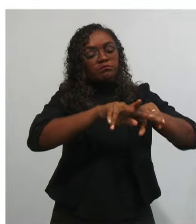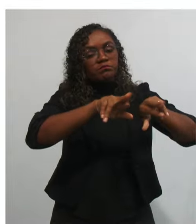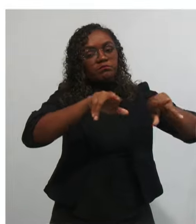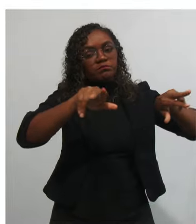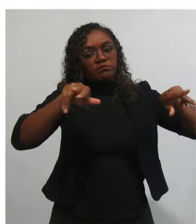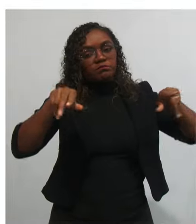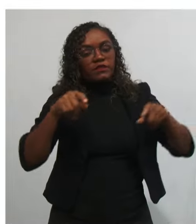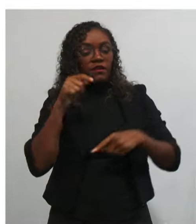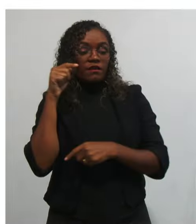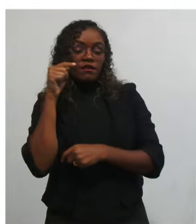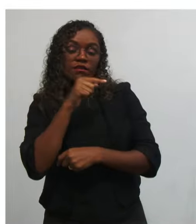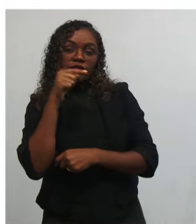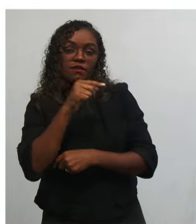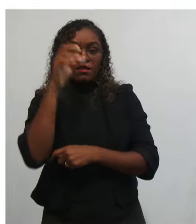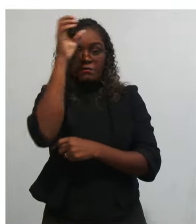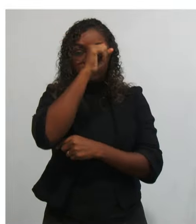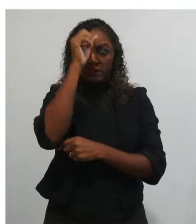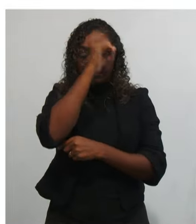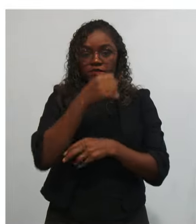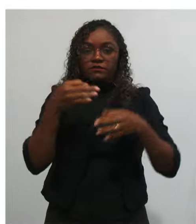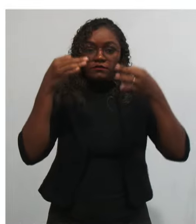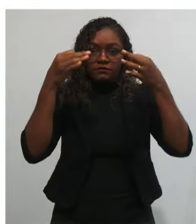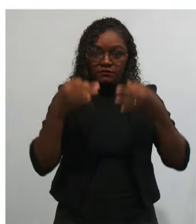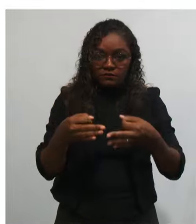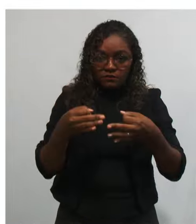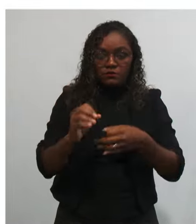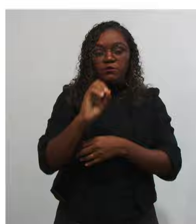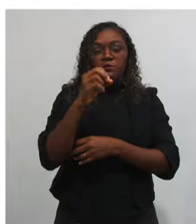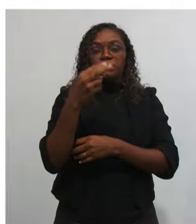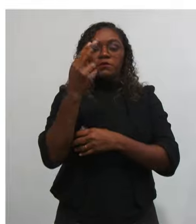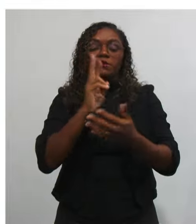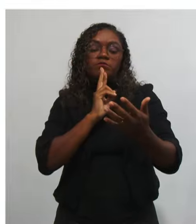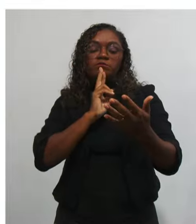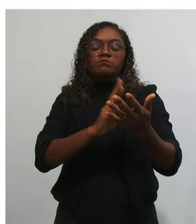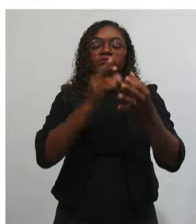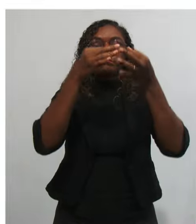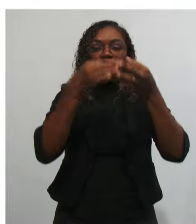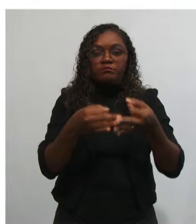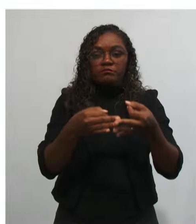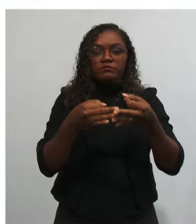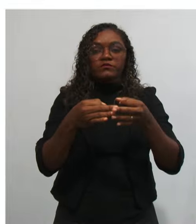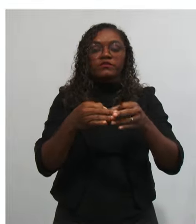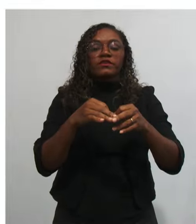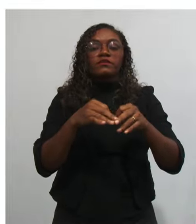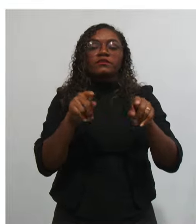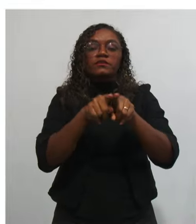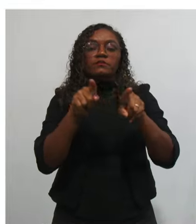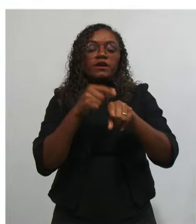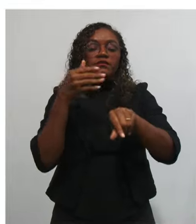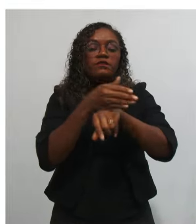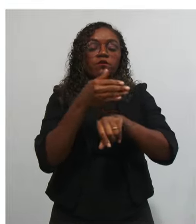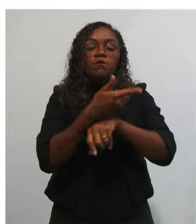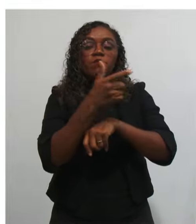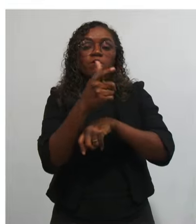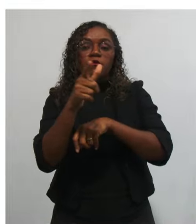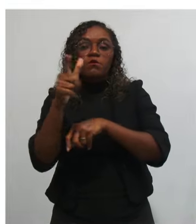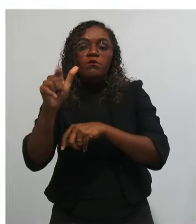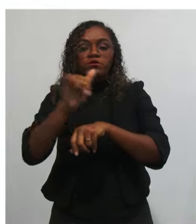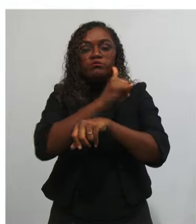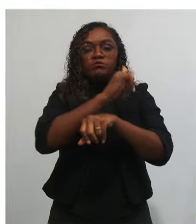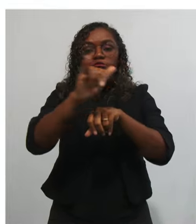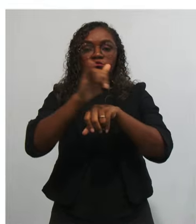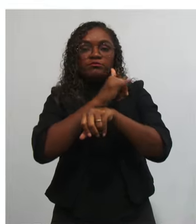aprenda a responder diferentes instrumentos até acesso a diferentes instrumentos quanto ele consiga expressar o que ele